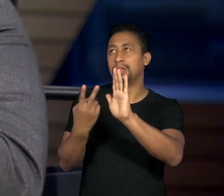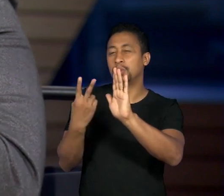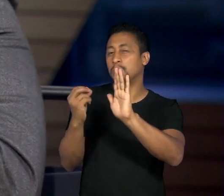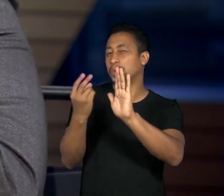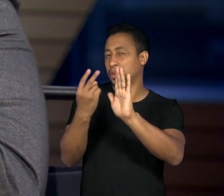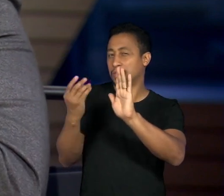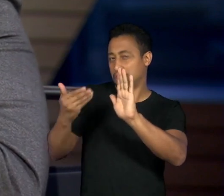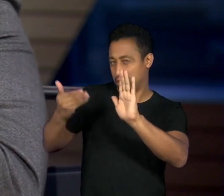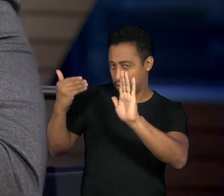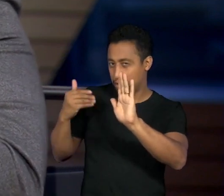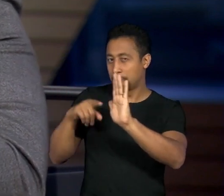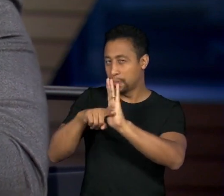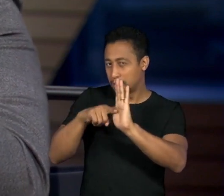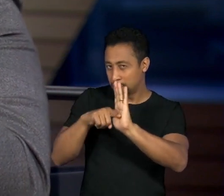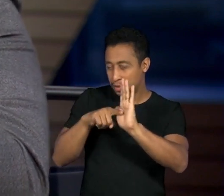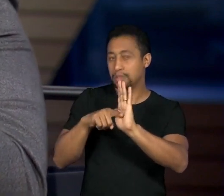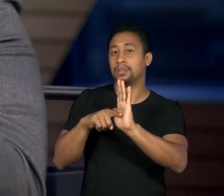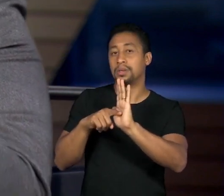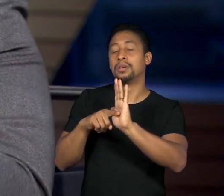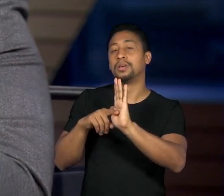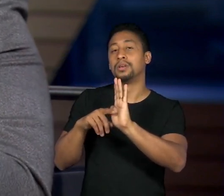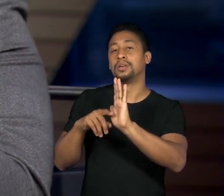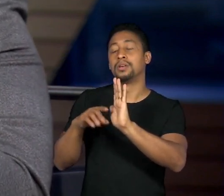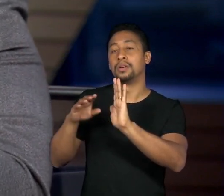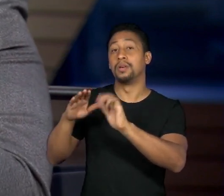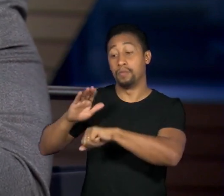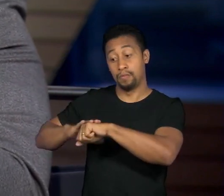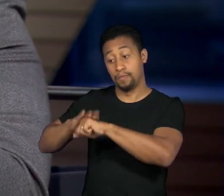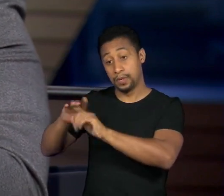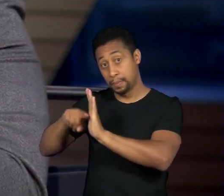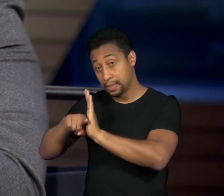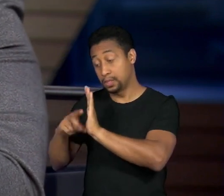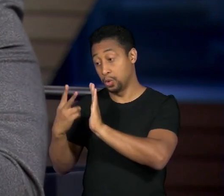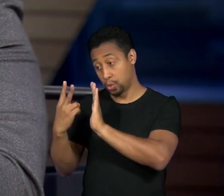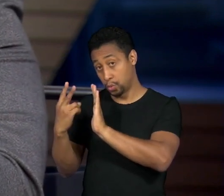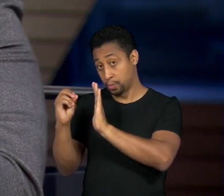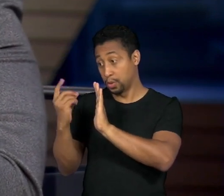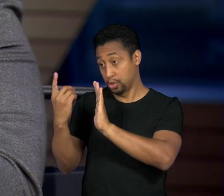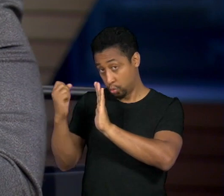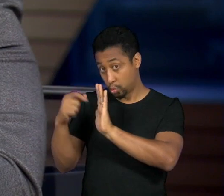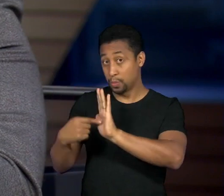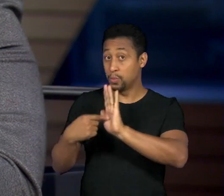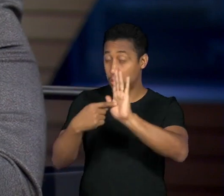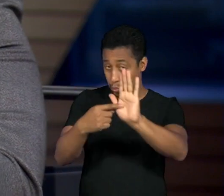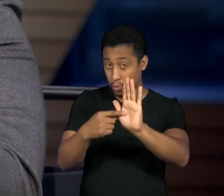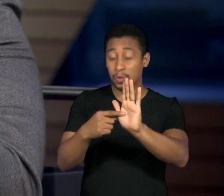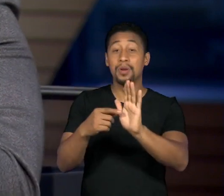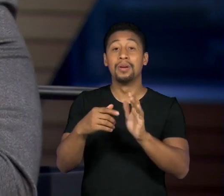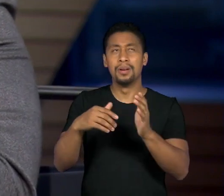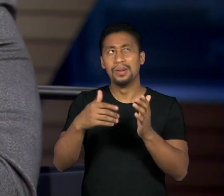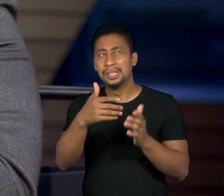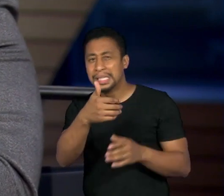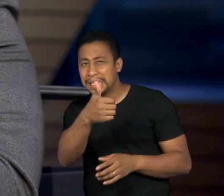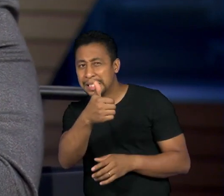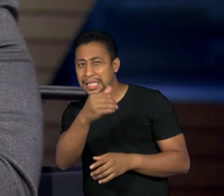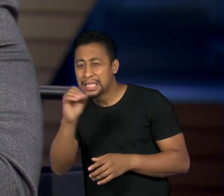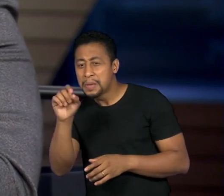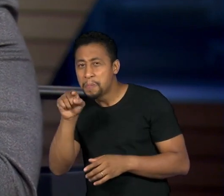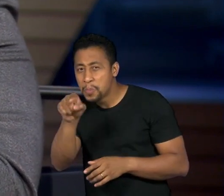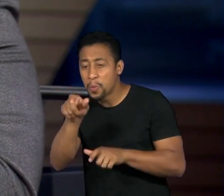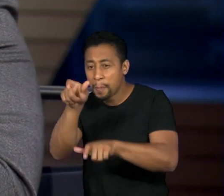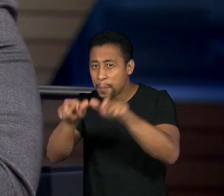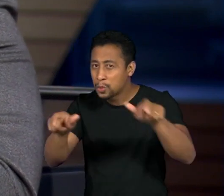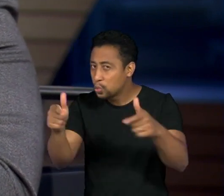2020, referentes a 2018, nós temos 35 milhões de pessoas sem acesso à água potável e quase metade da população brasileira